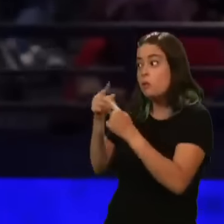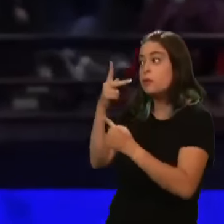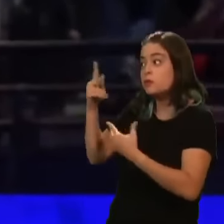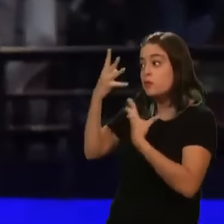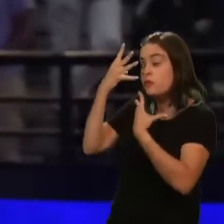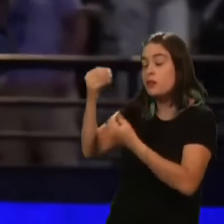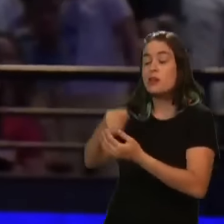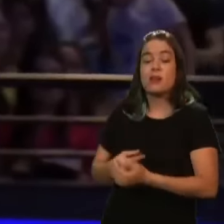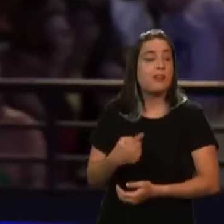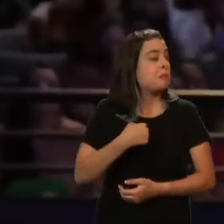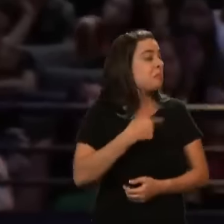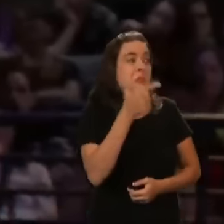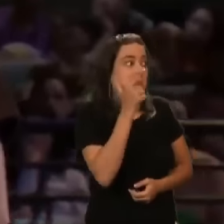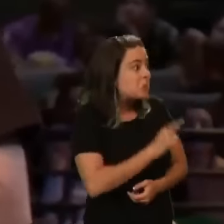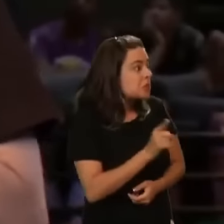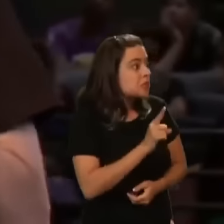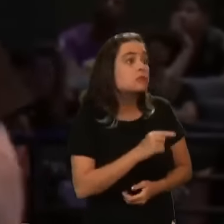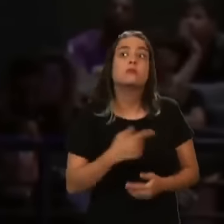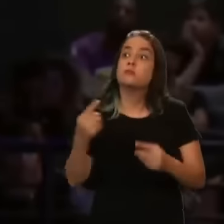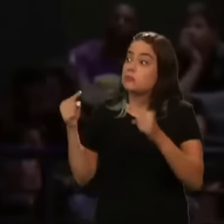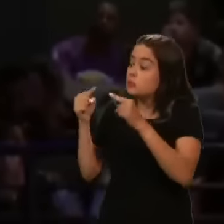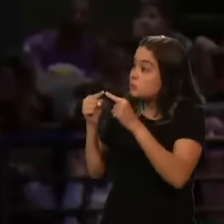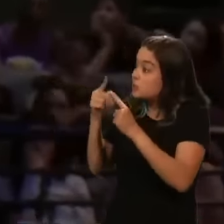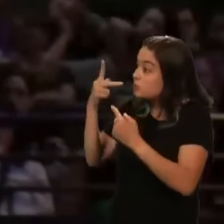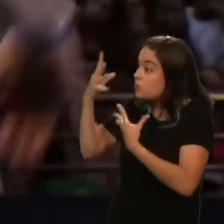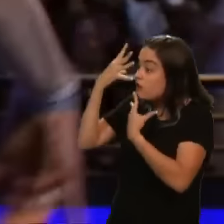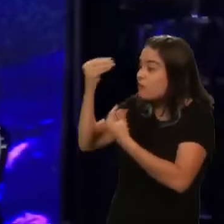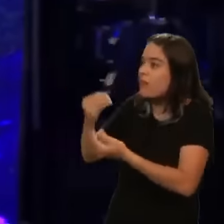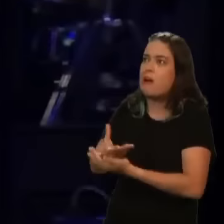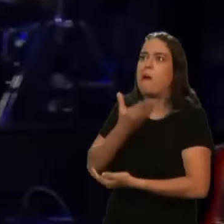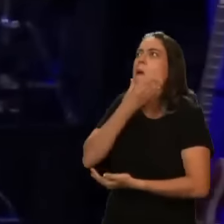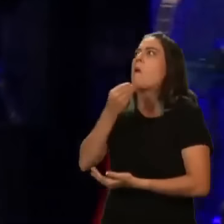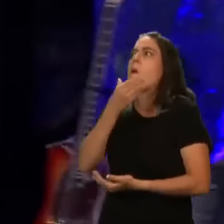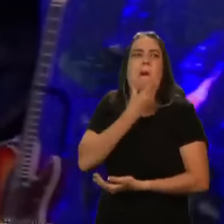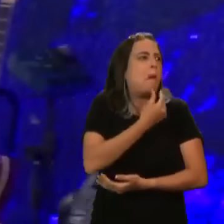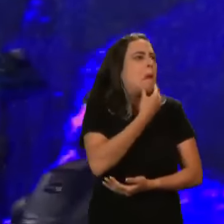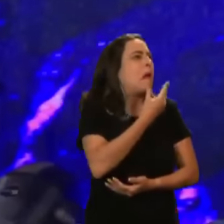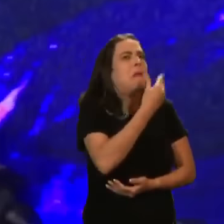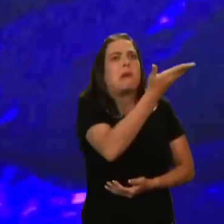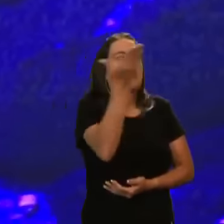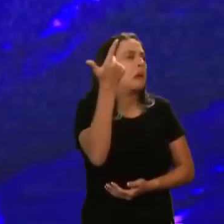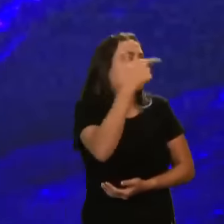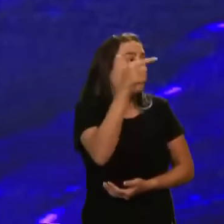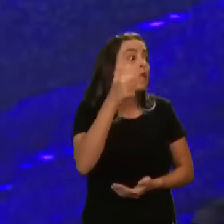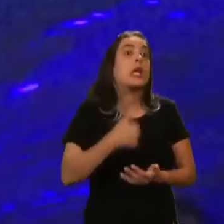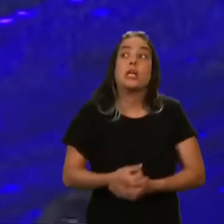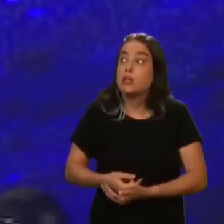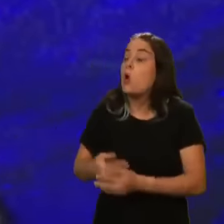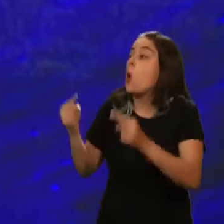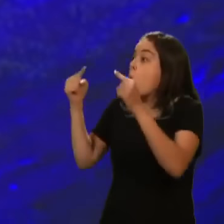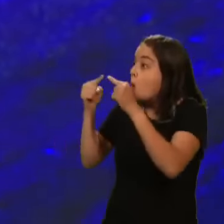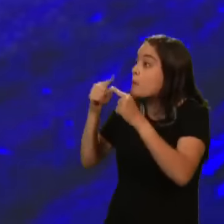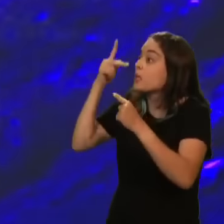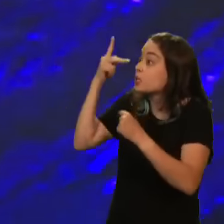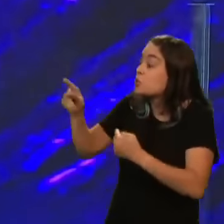não consigo. Eu falei: seja feito conforme a sua fé. Ela falou: mas não tem homem mais. Eu falei: seja feito conforme a sua fé.